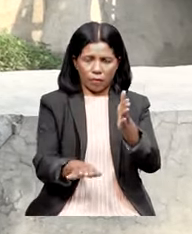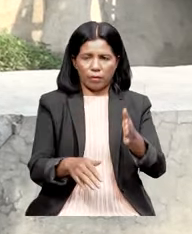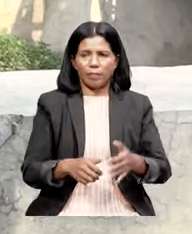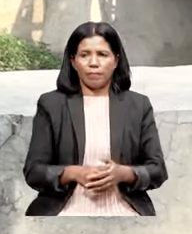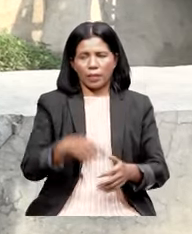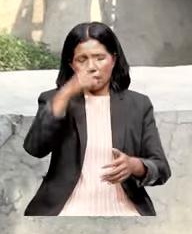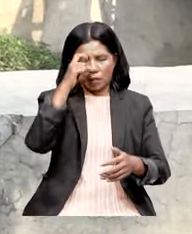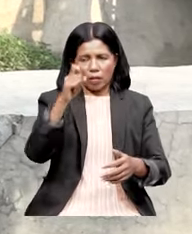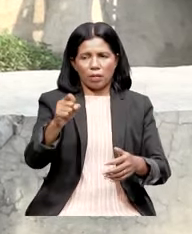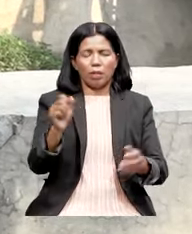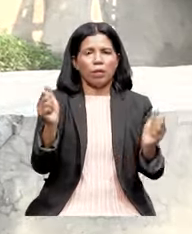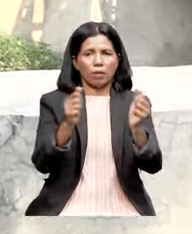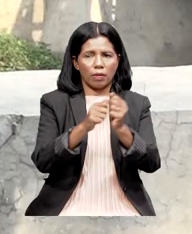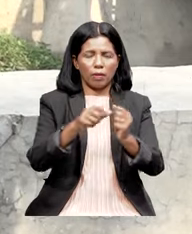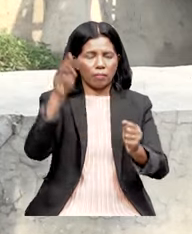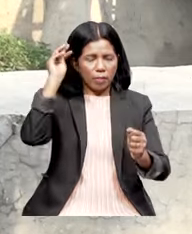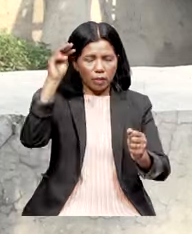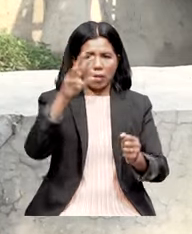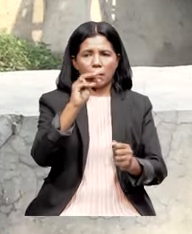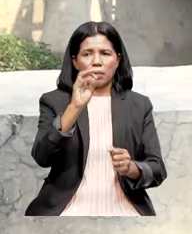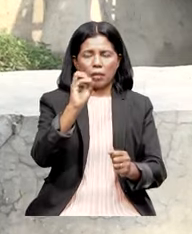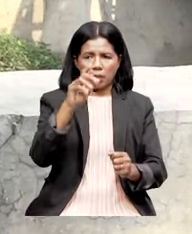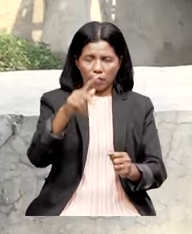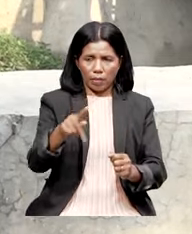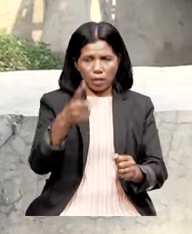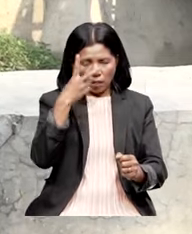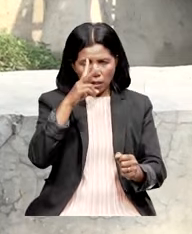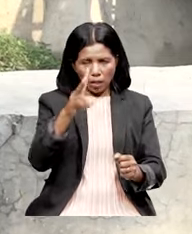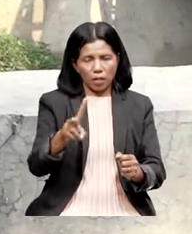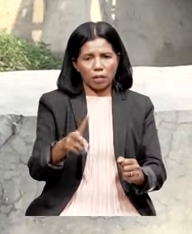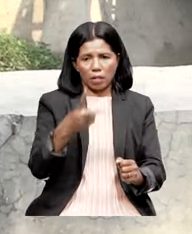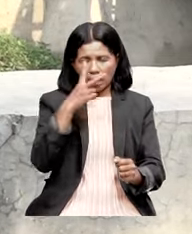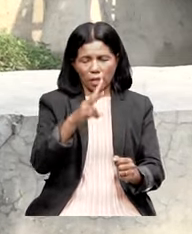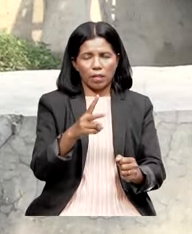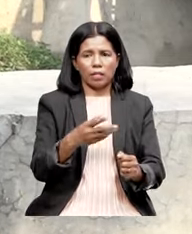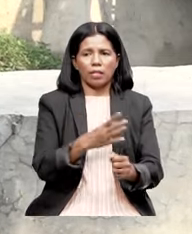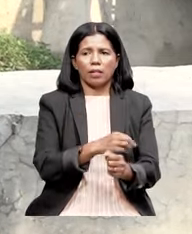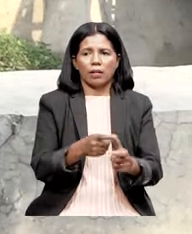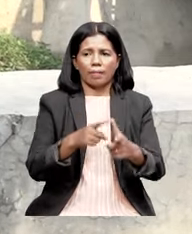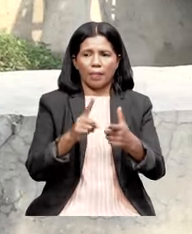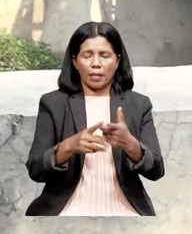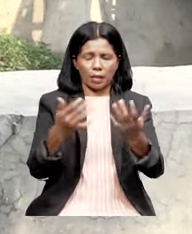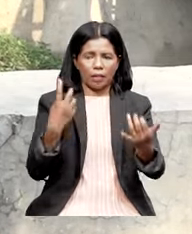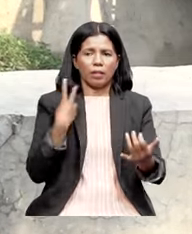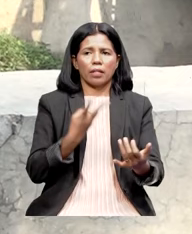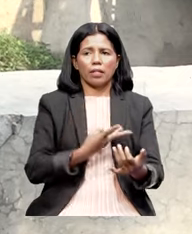ho excelência ministro, mai halokeras intervenção ne be agora dau